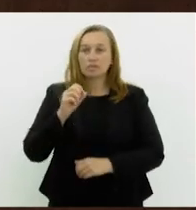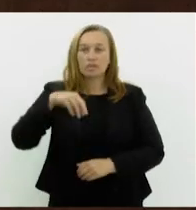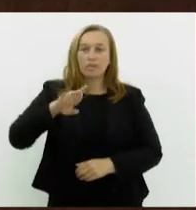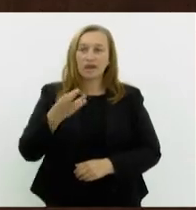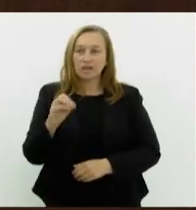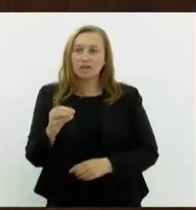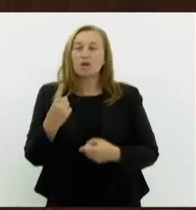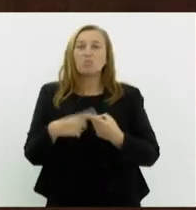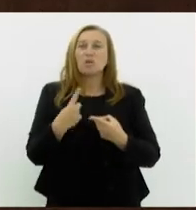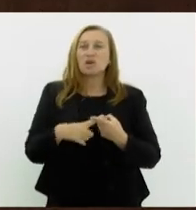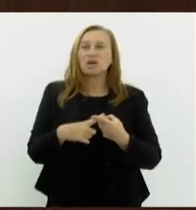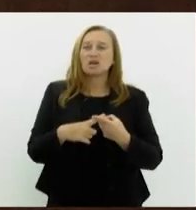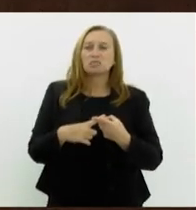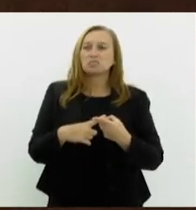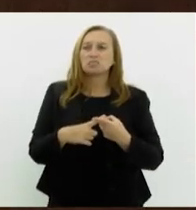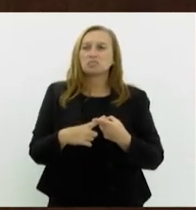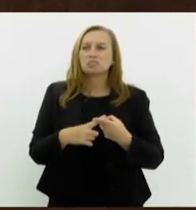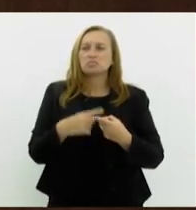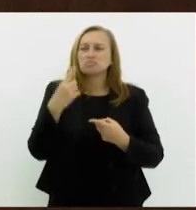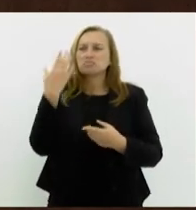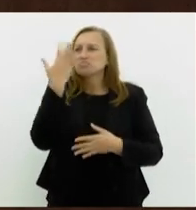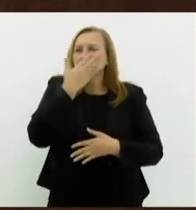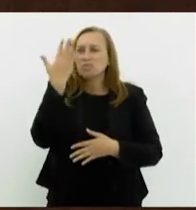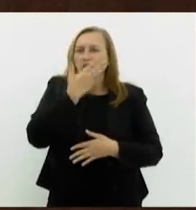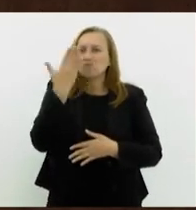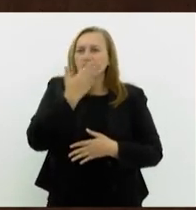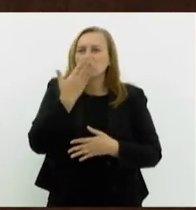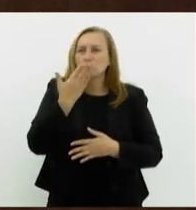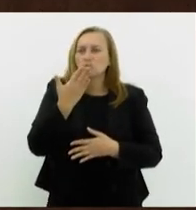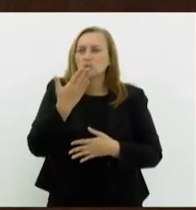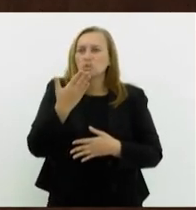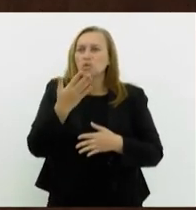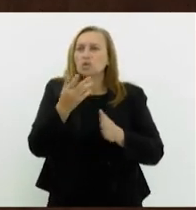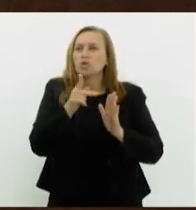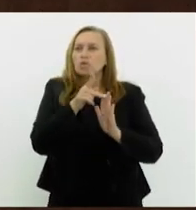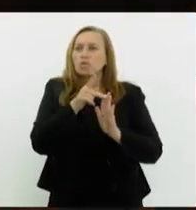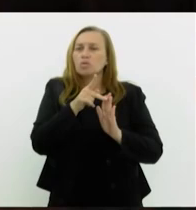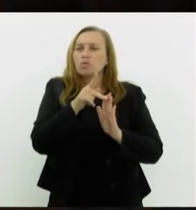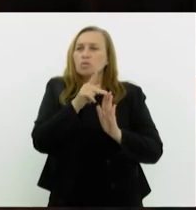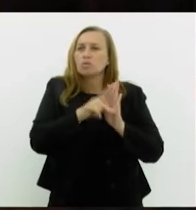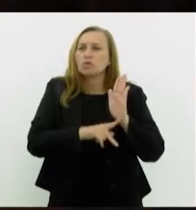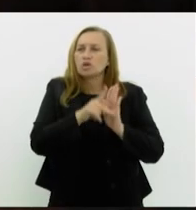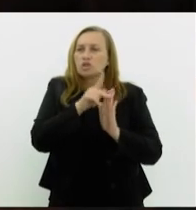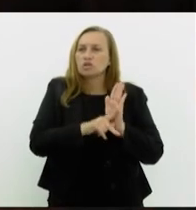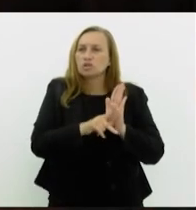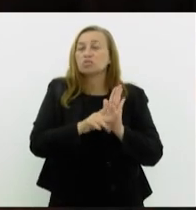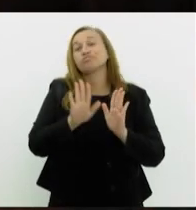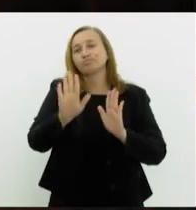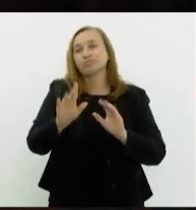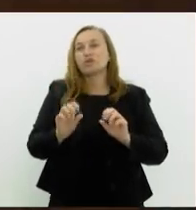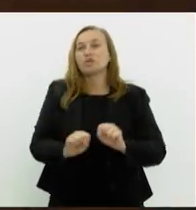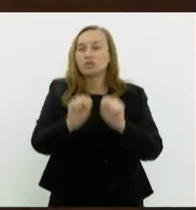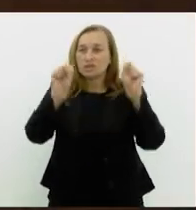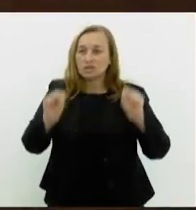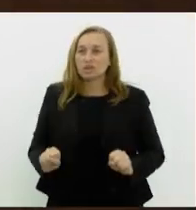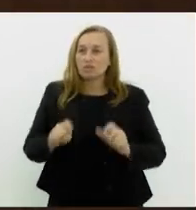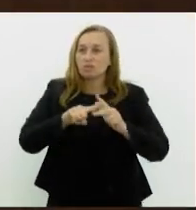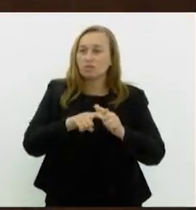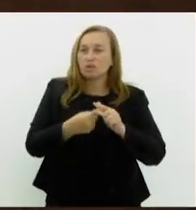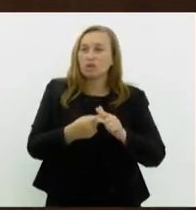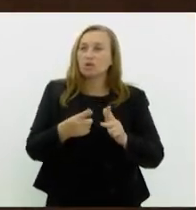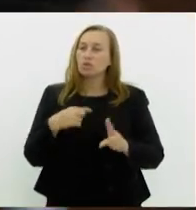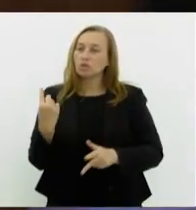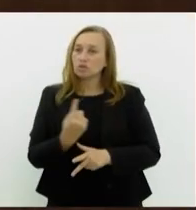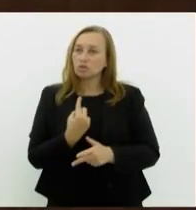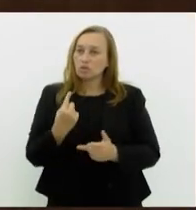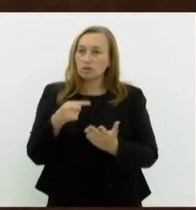por que não estão aparecendo os projetos? Está com problema? O sistema foi modificado. E, sabe que, inclusive, quando a gente